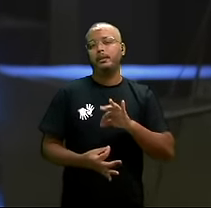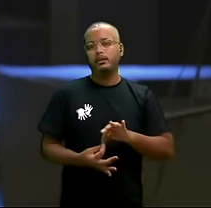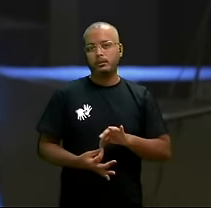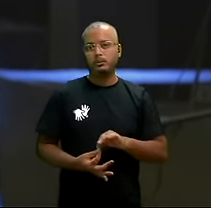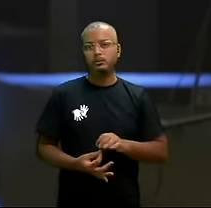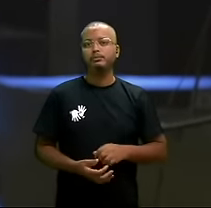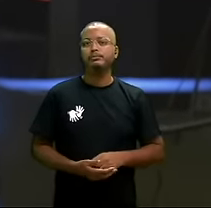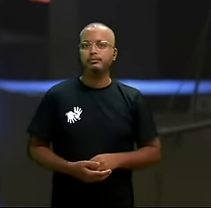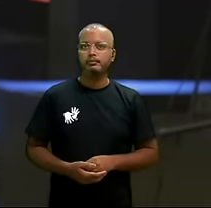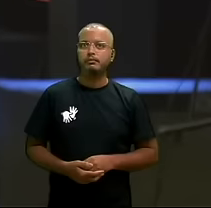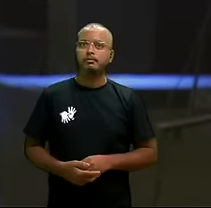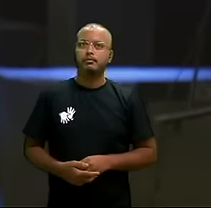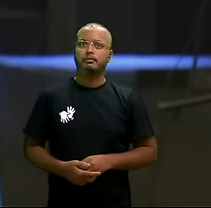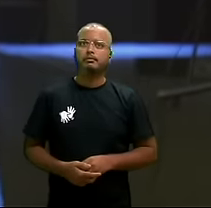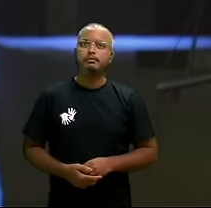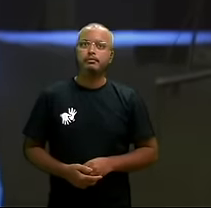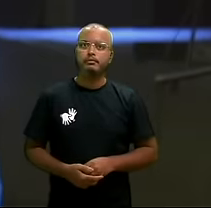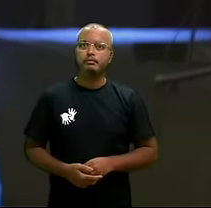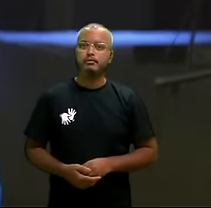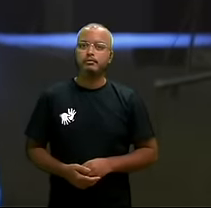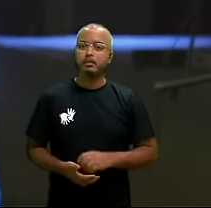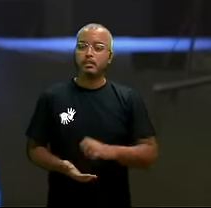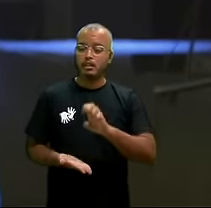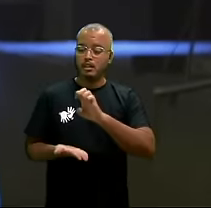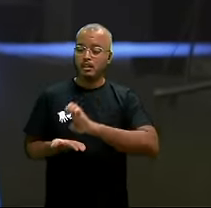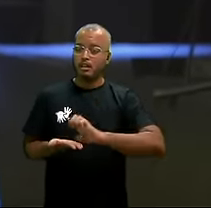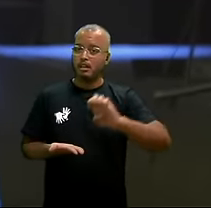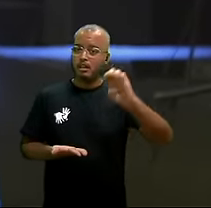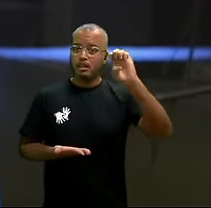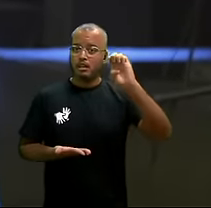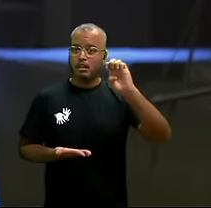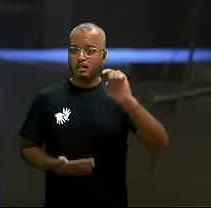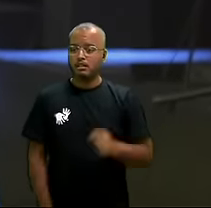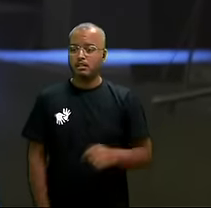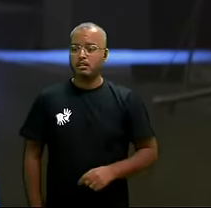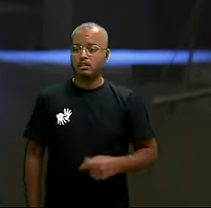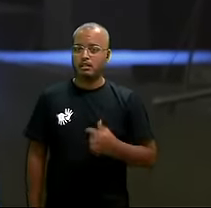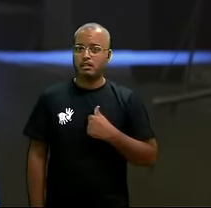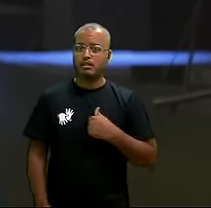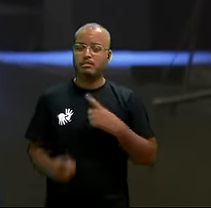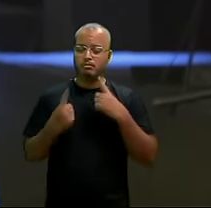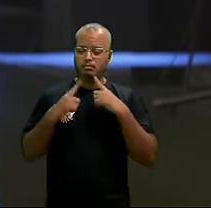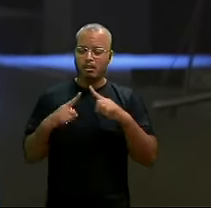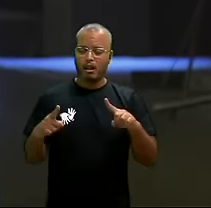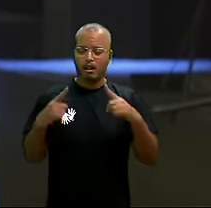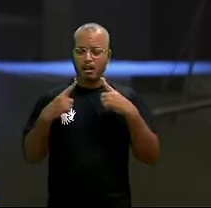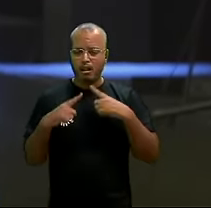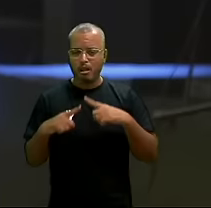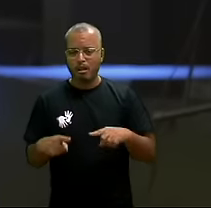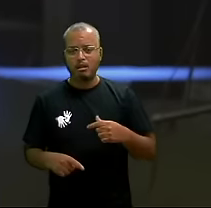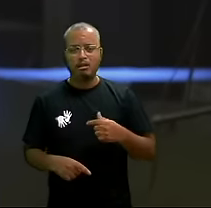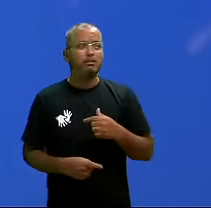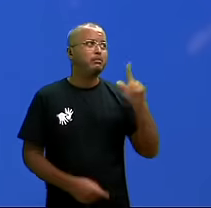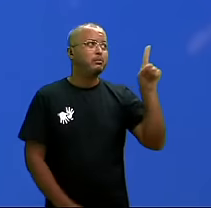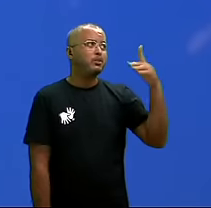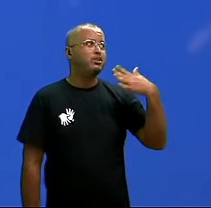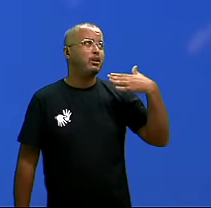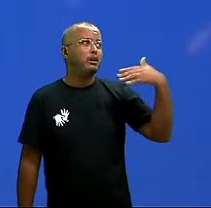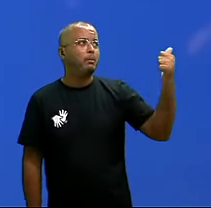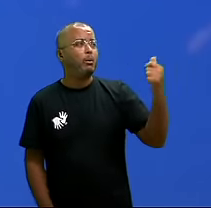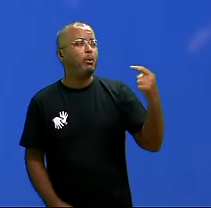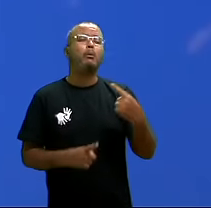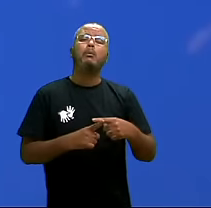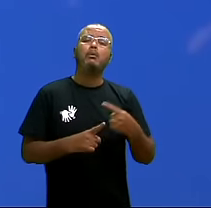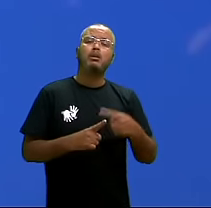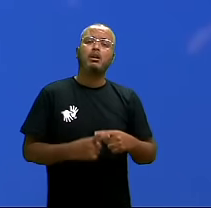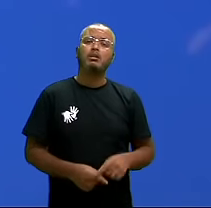Não é se Deus é humano. Ele está aqui cheio de humanidade nele. Não sou ninguém. Para que o Senhor me chamou? Olha aí, eu enfrentei